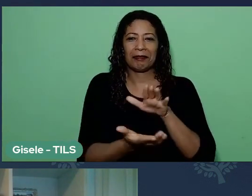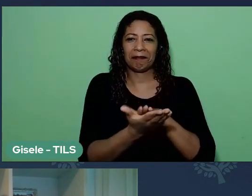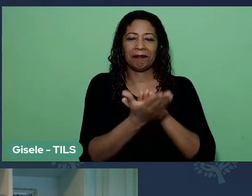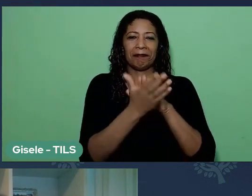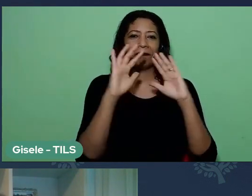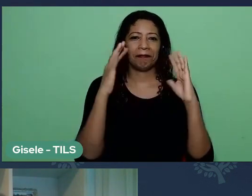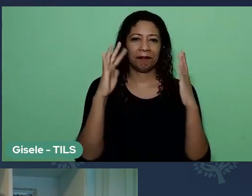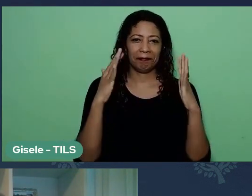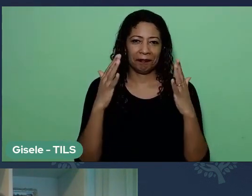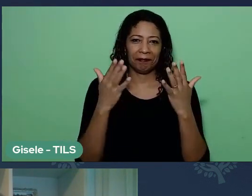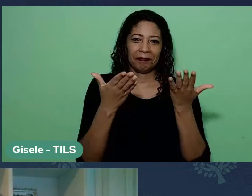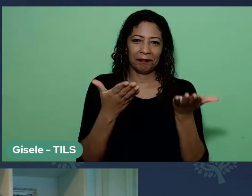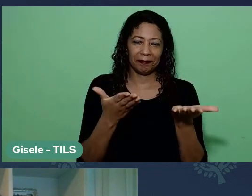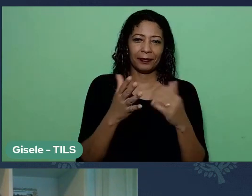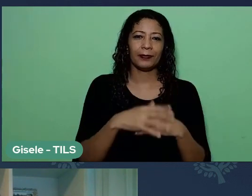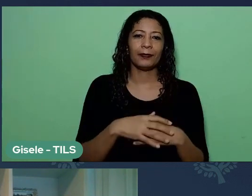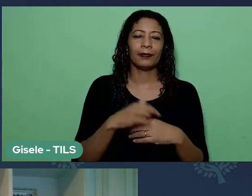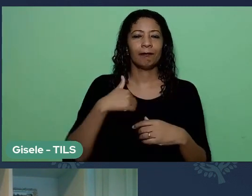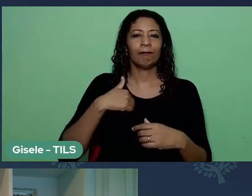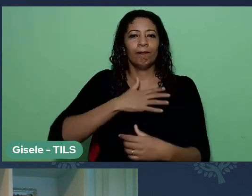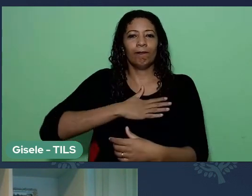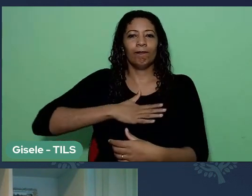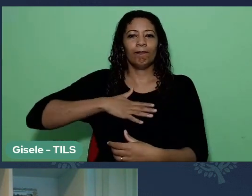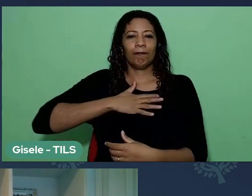né? Então, isso é muito gratificante.